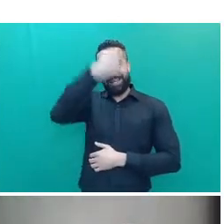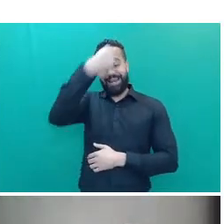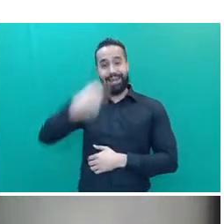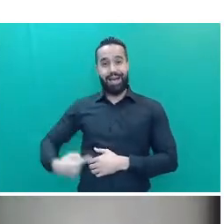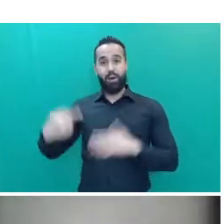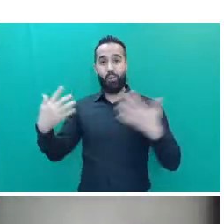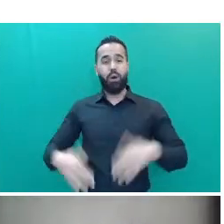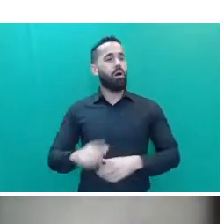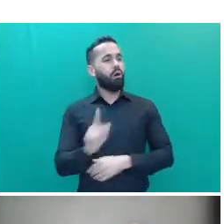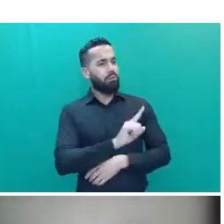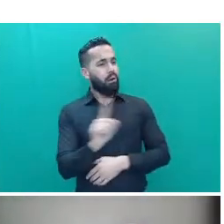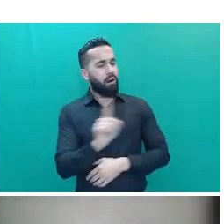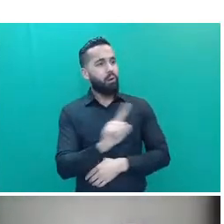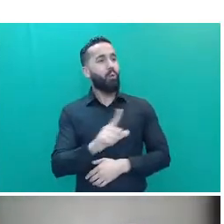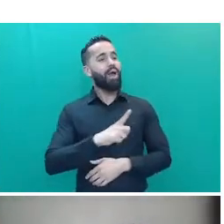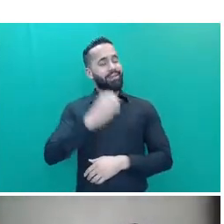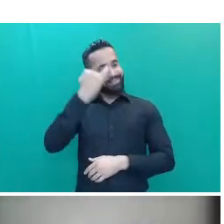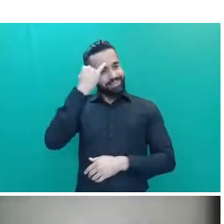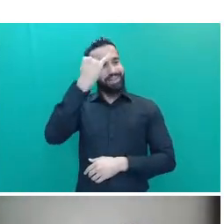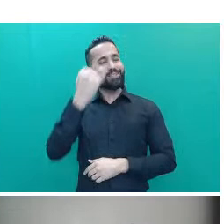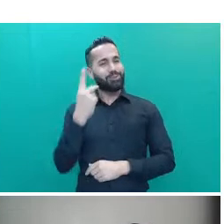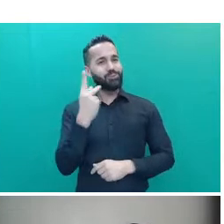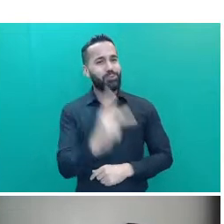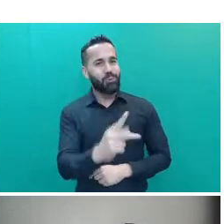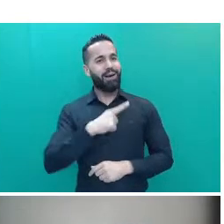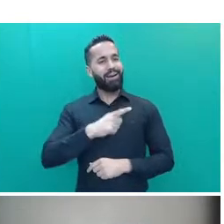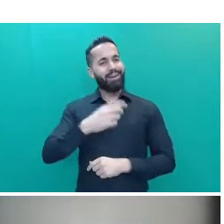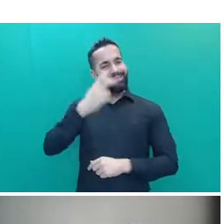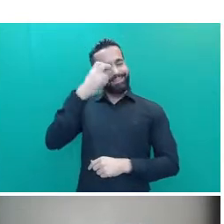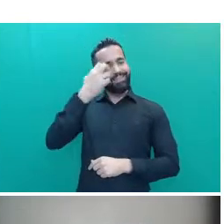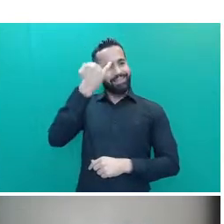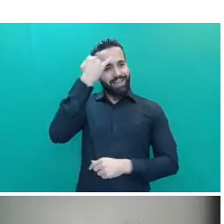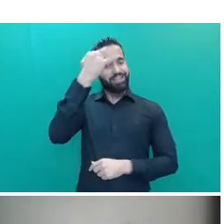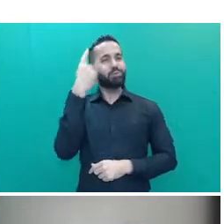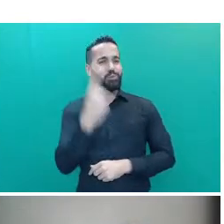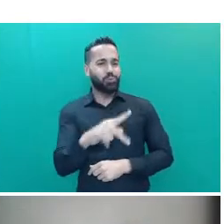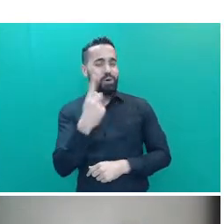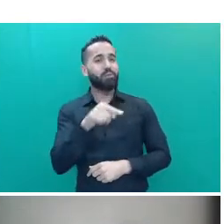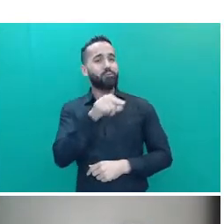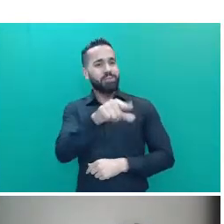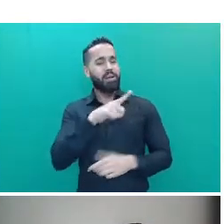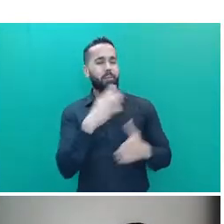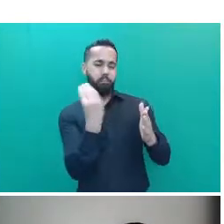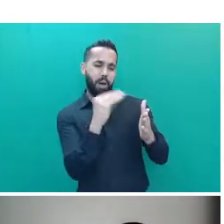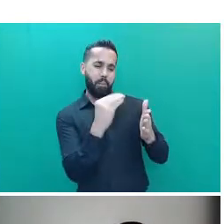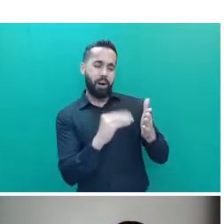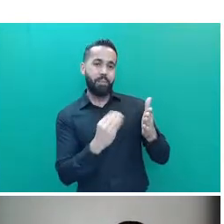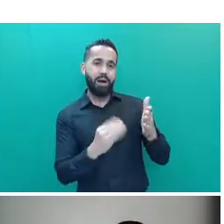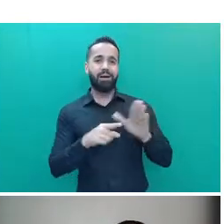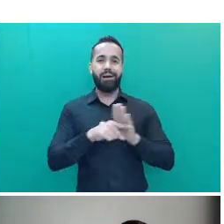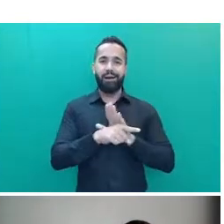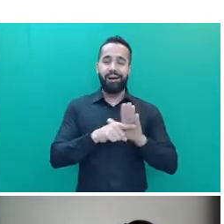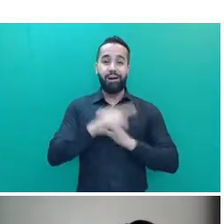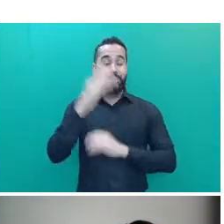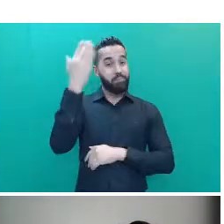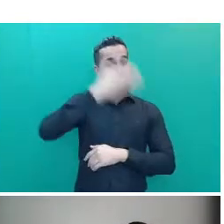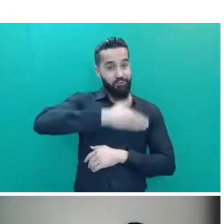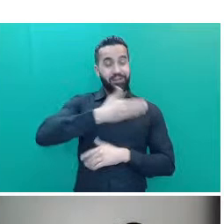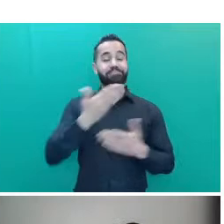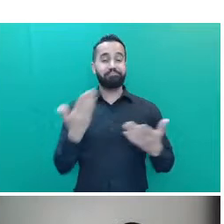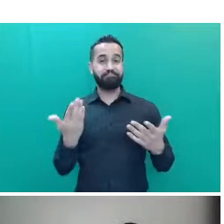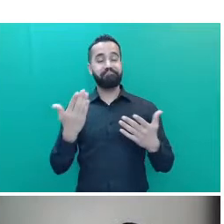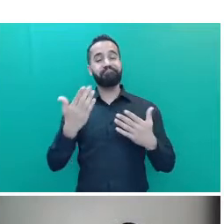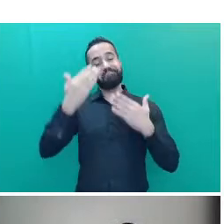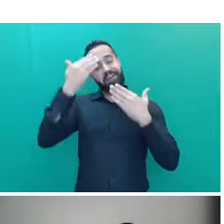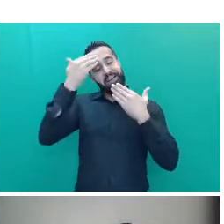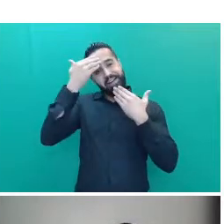não, é a sua ideia, não é fonte da sua cabeça. Tem dado para provar isso, né? Então, é, agradeço, assim,